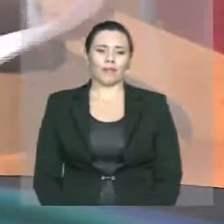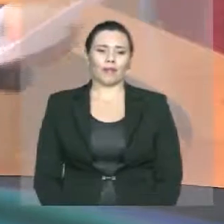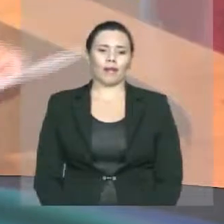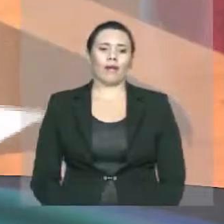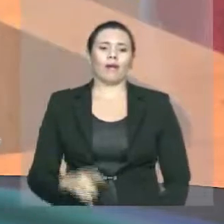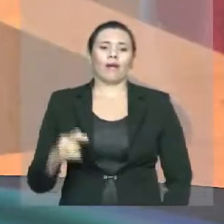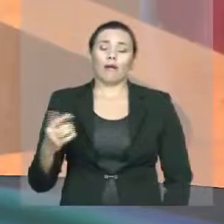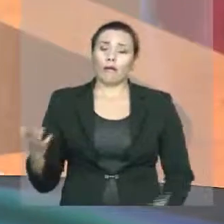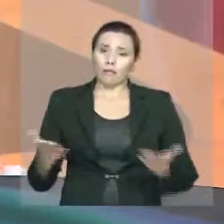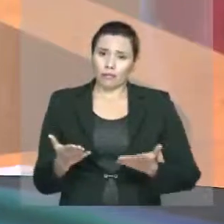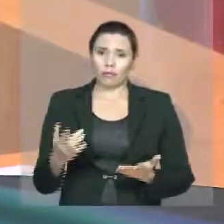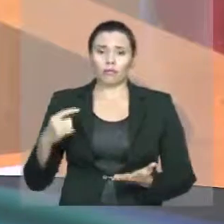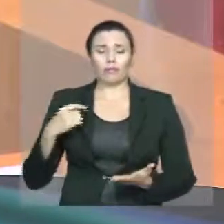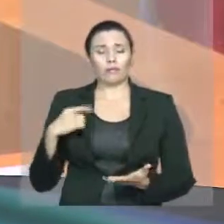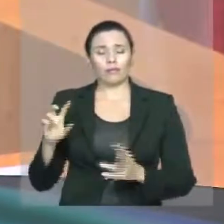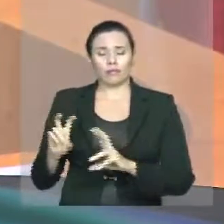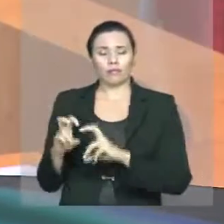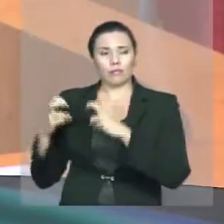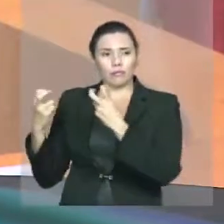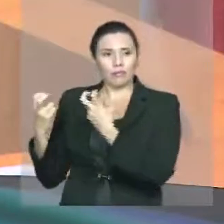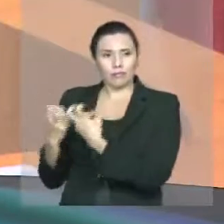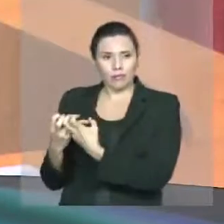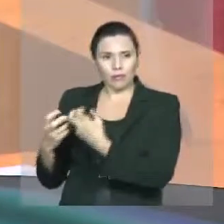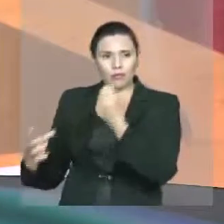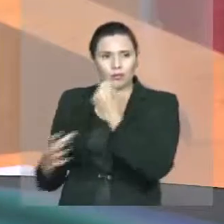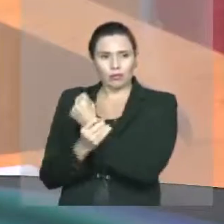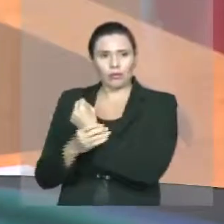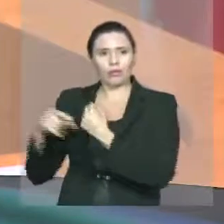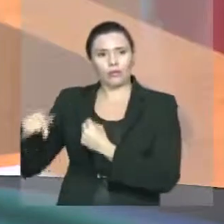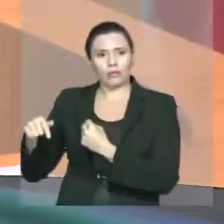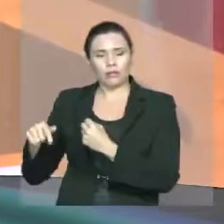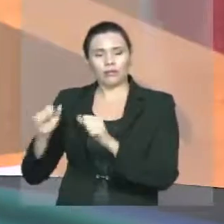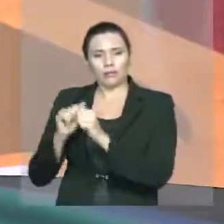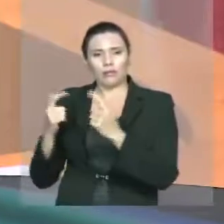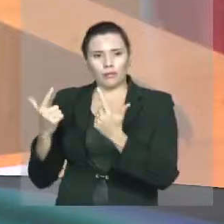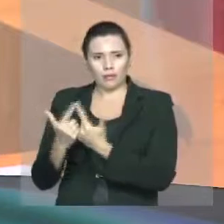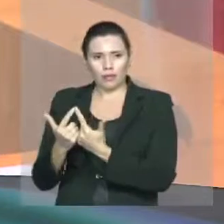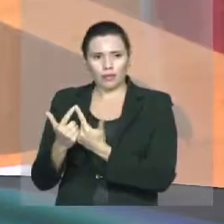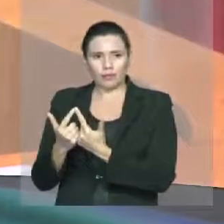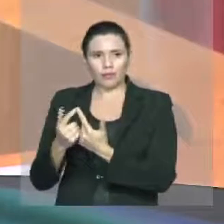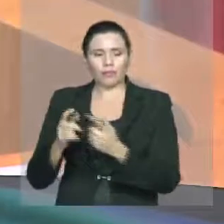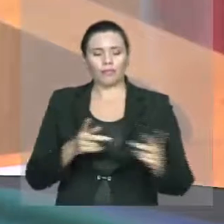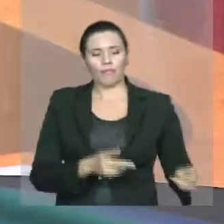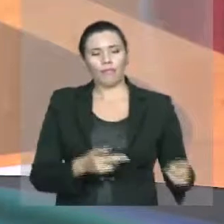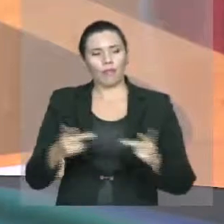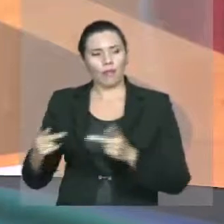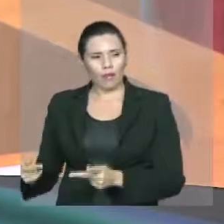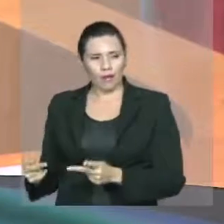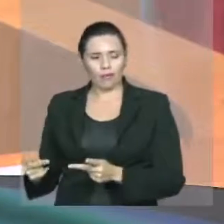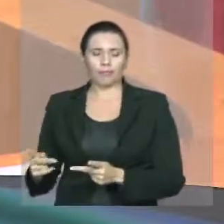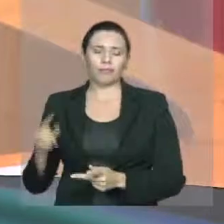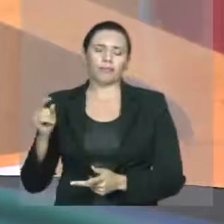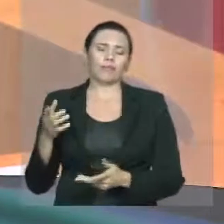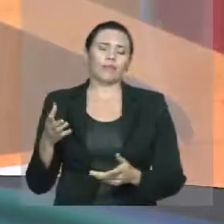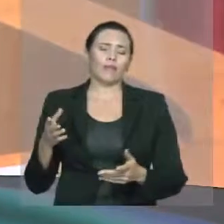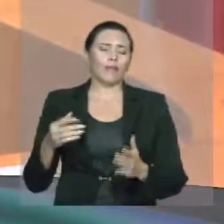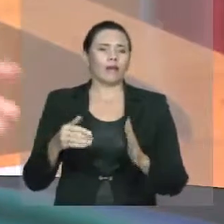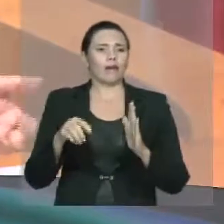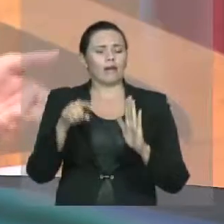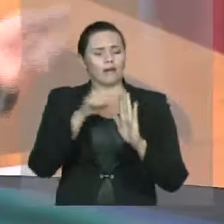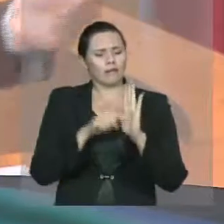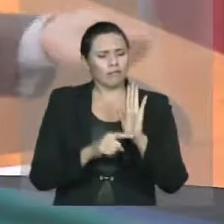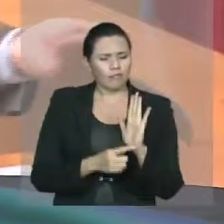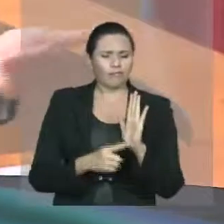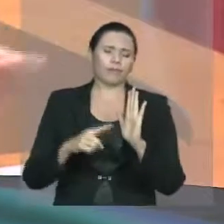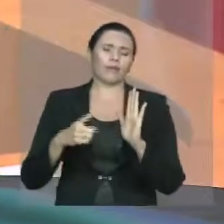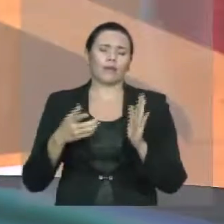hoje na Comissão de Segurança da Assembleia, nós recebemos a comissão de aprovados do último concurso da Polícia Militar em 2012.